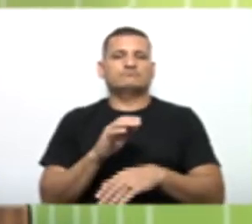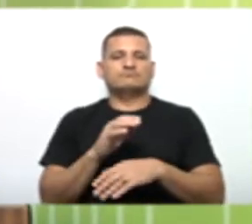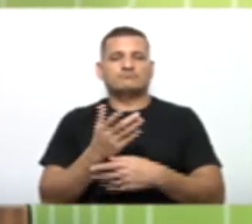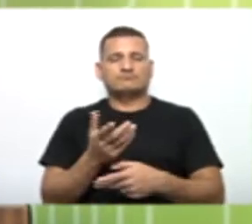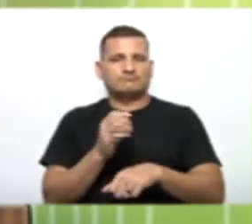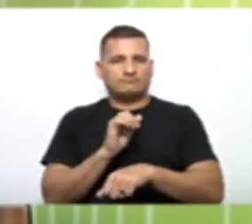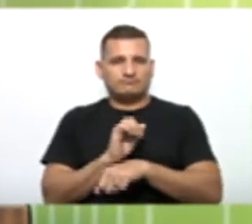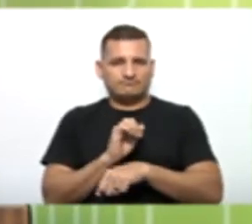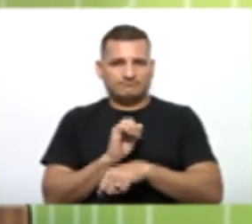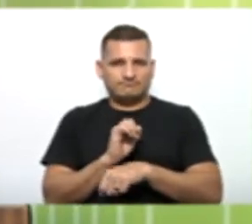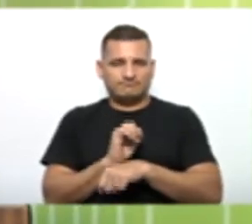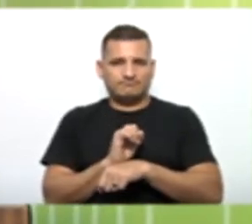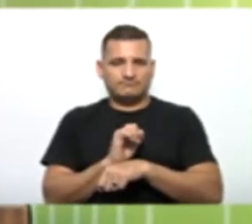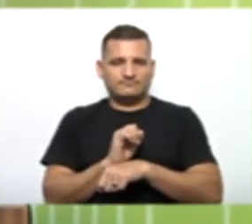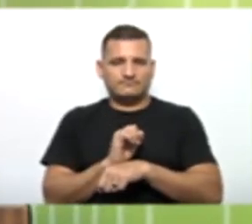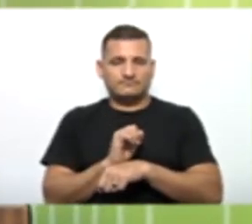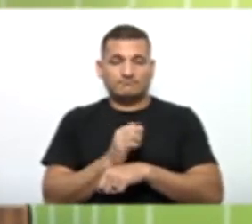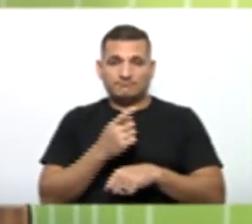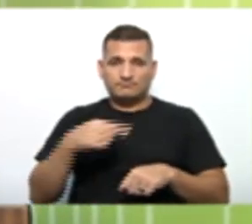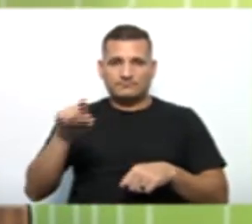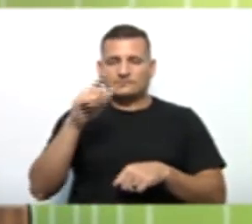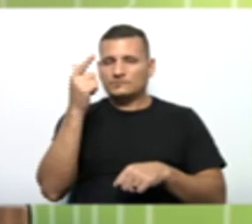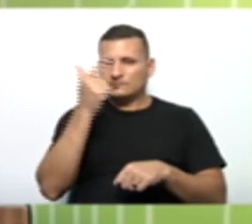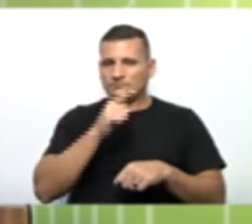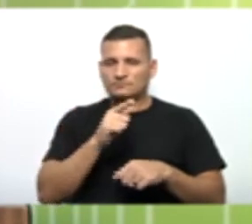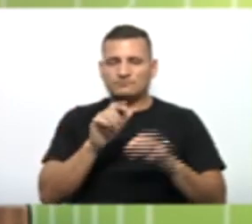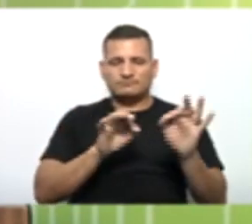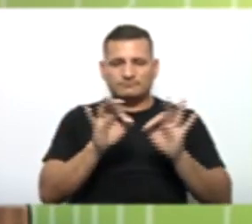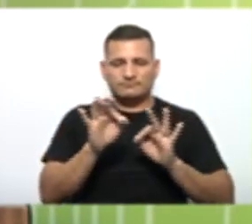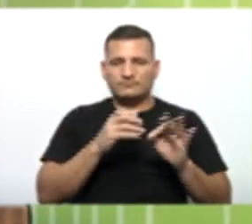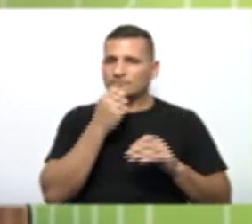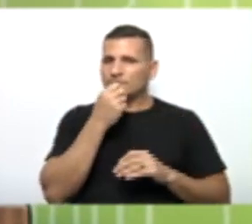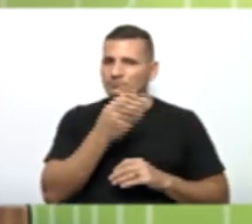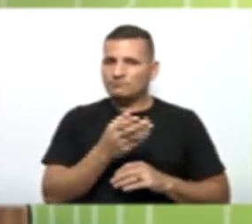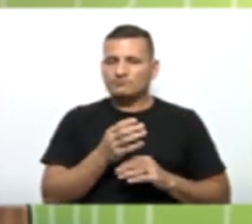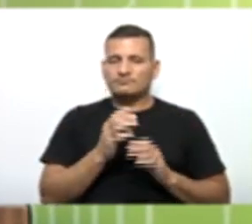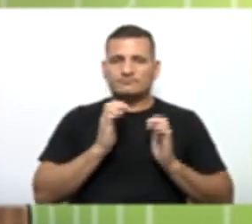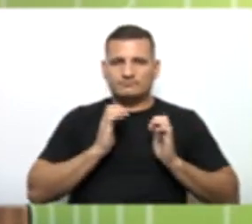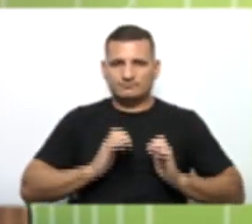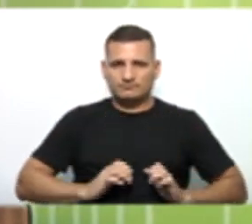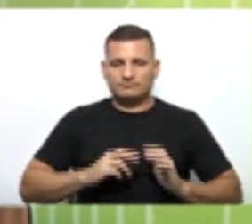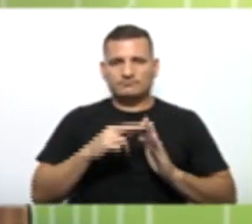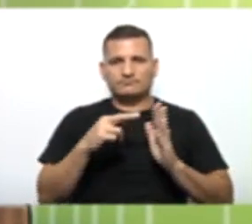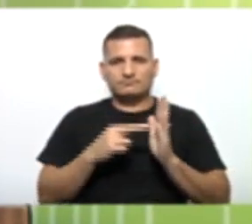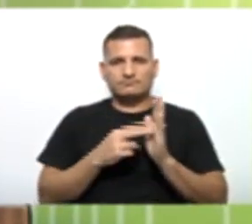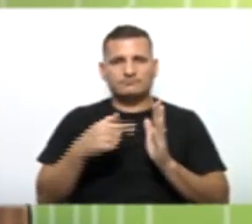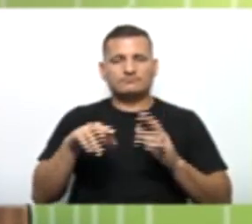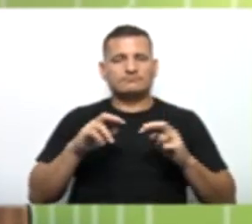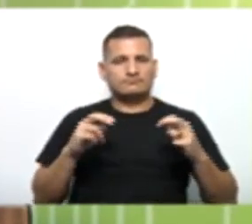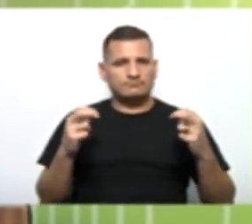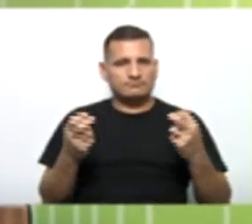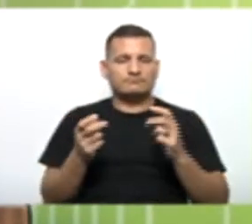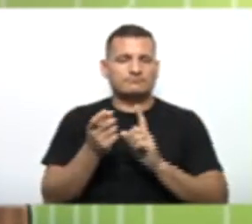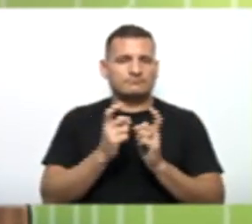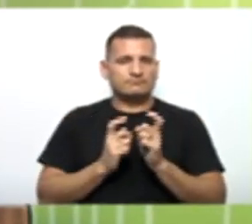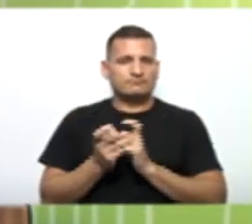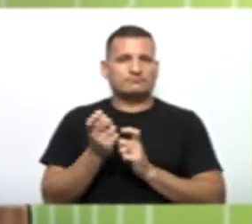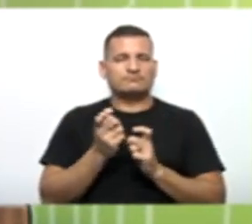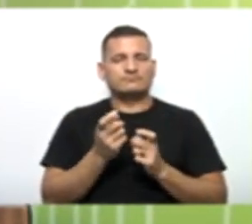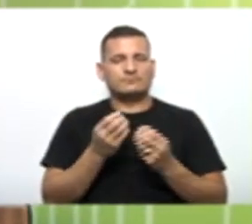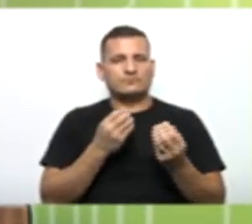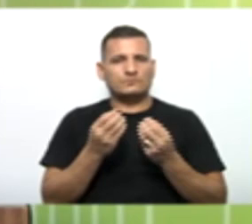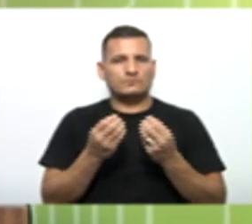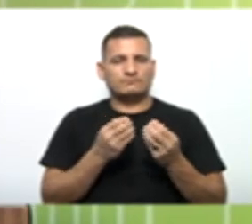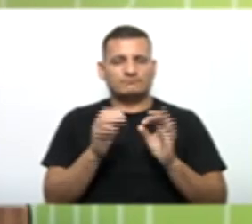vocês possam elaborar um bom código de ética que vocês possam sentar discutir com os colegas a melhor